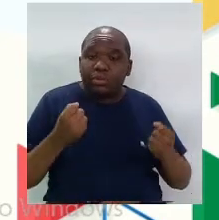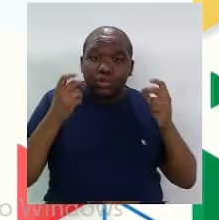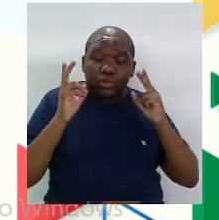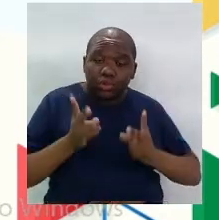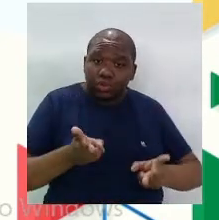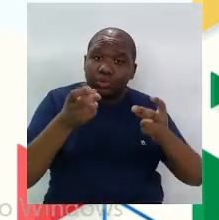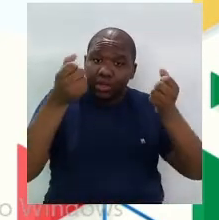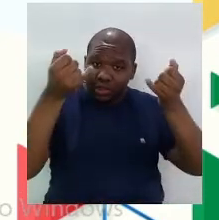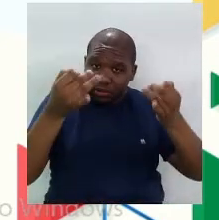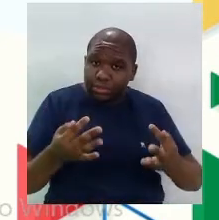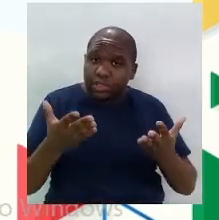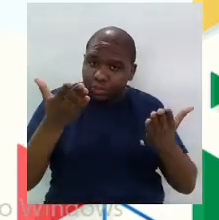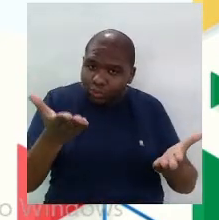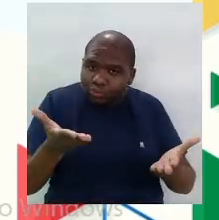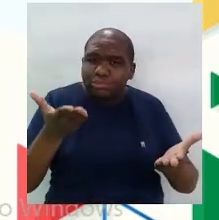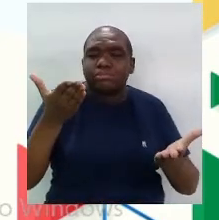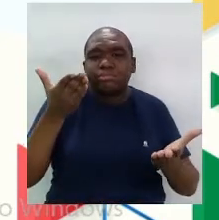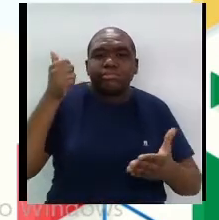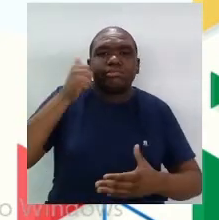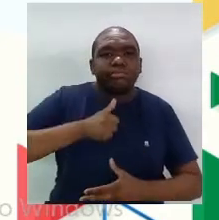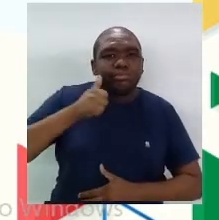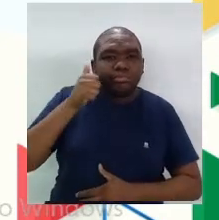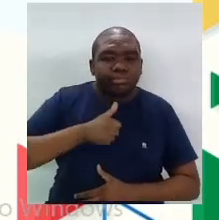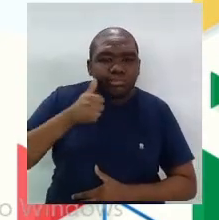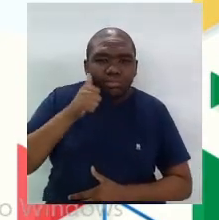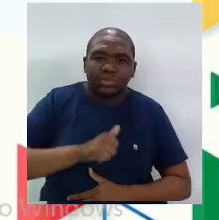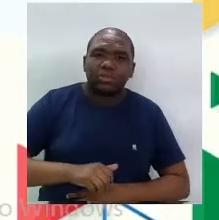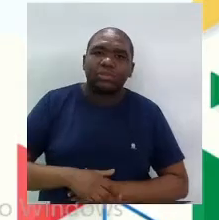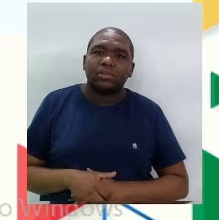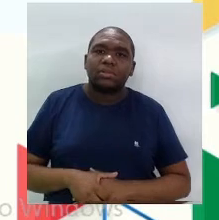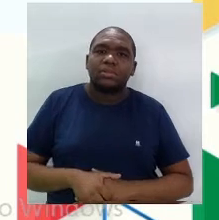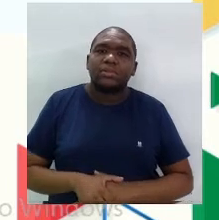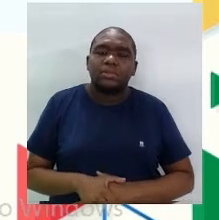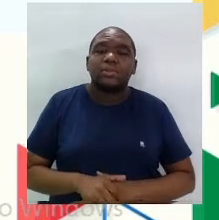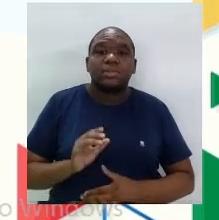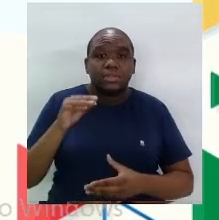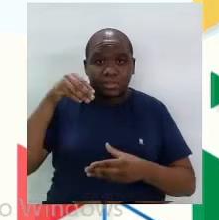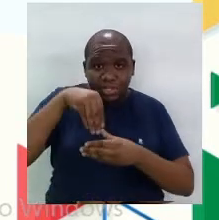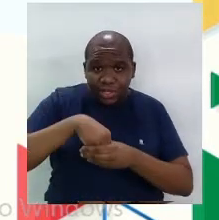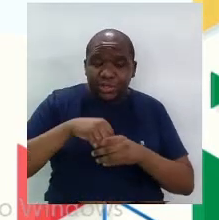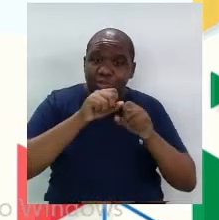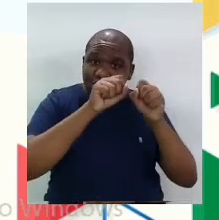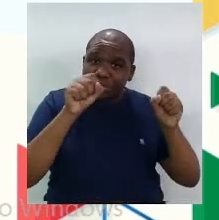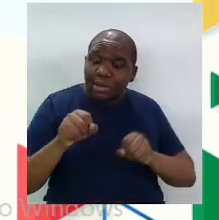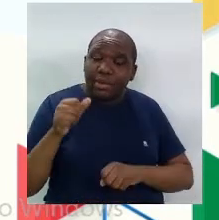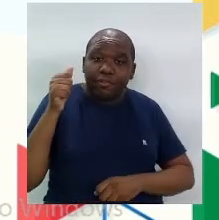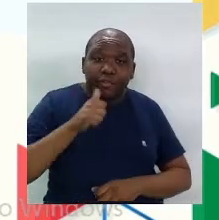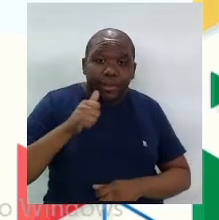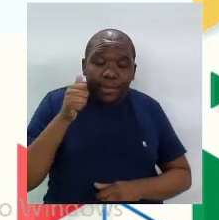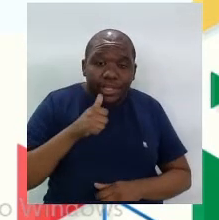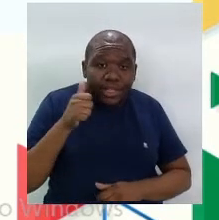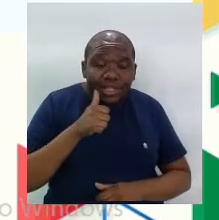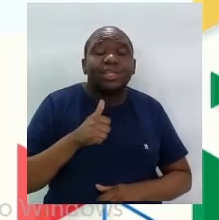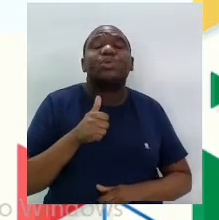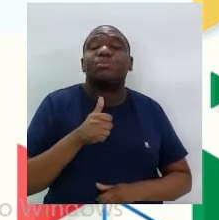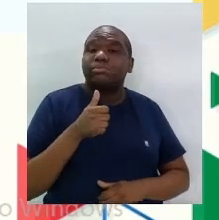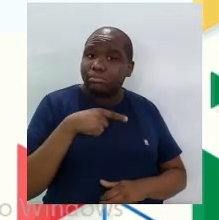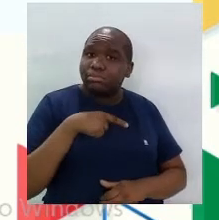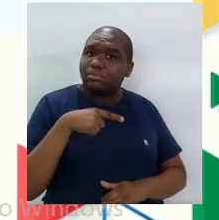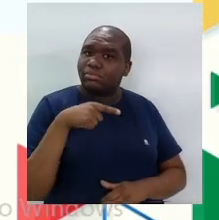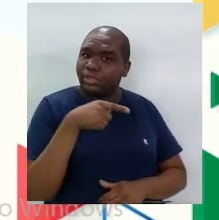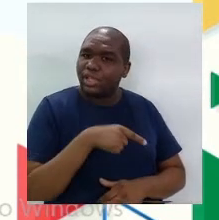continuar falando sobre o sistema reprodutor feminino. No sistema reprodutor feminino, ele